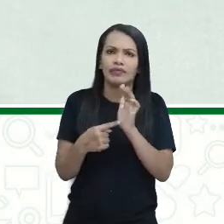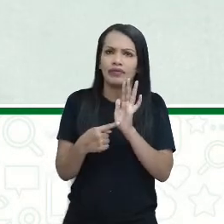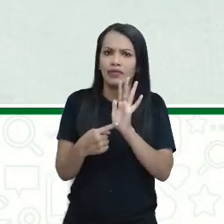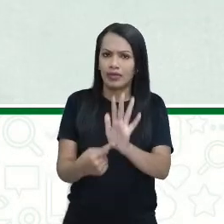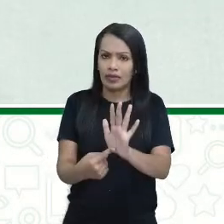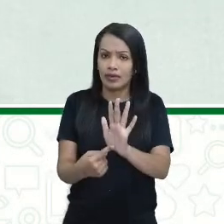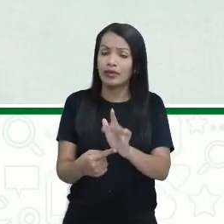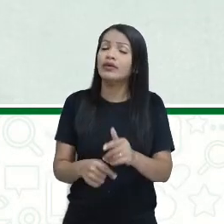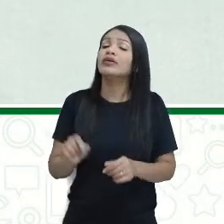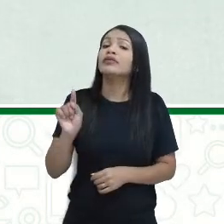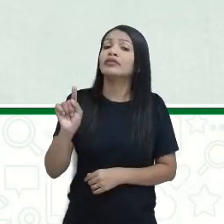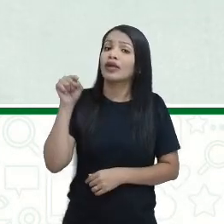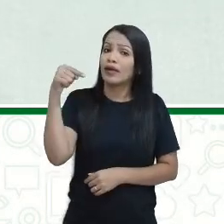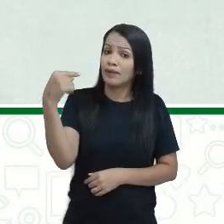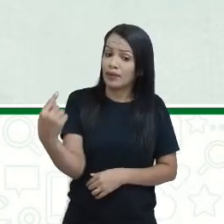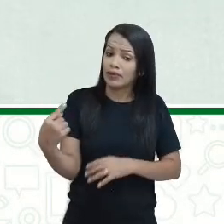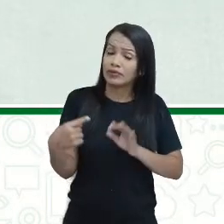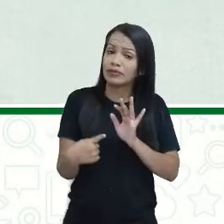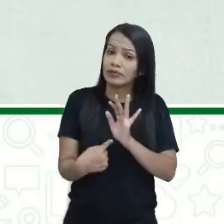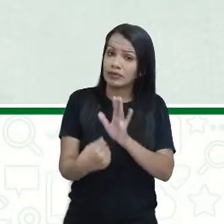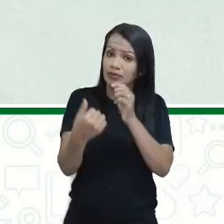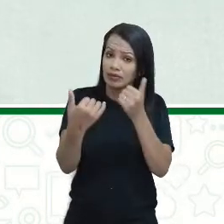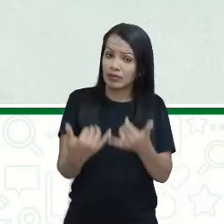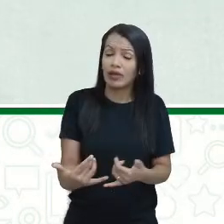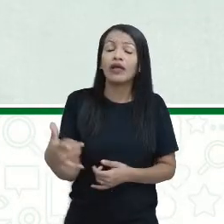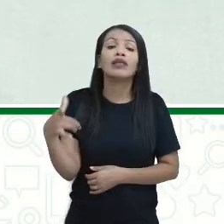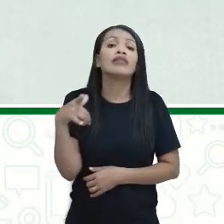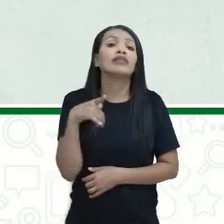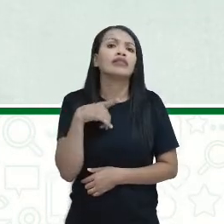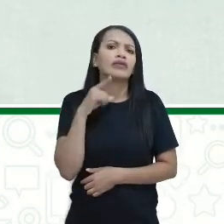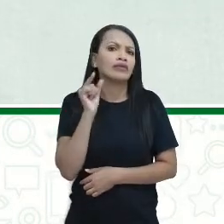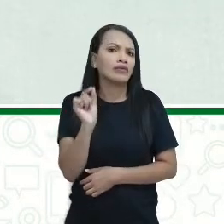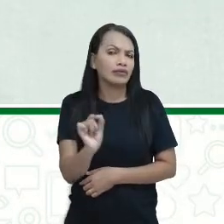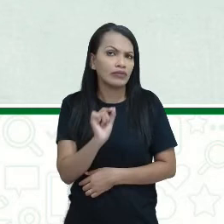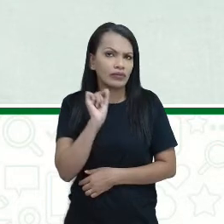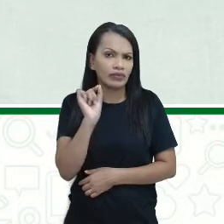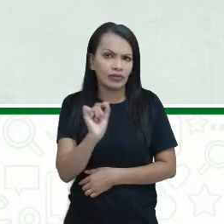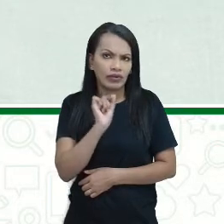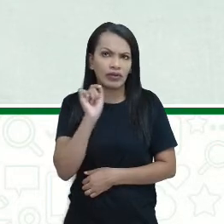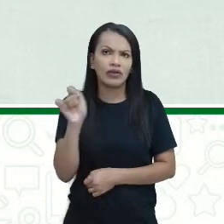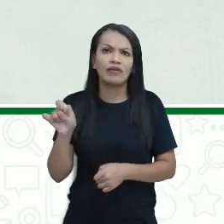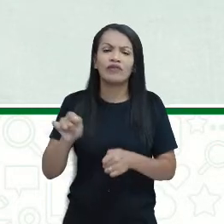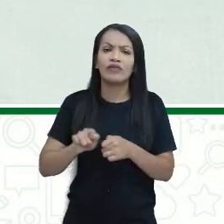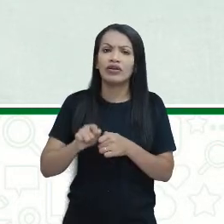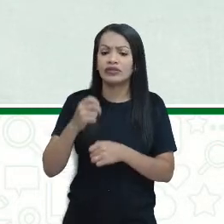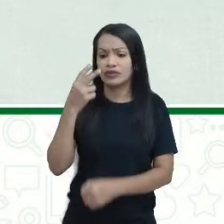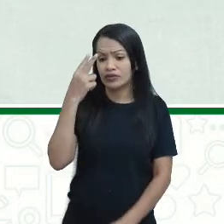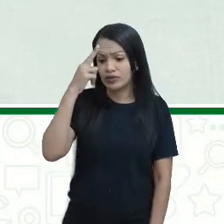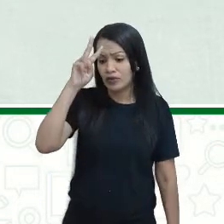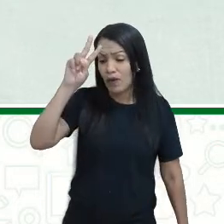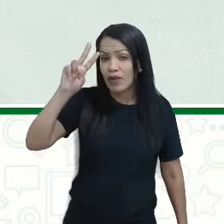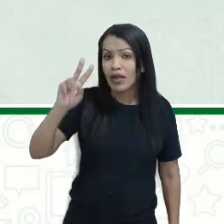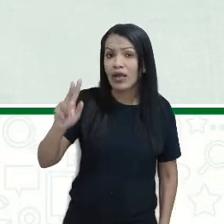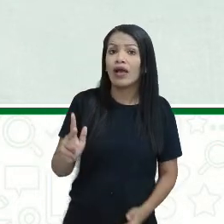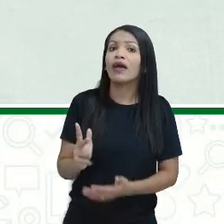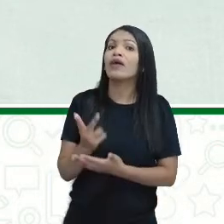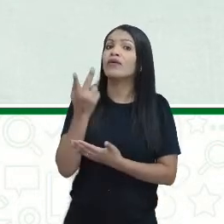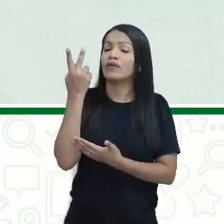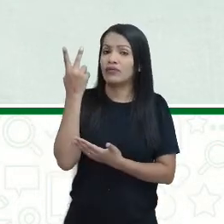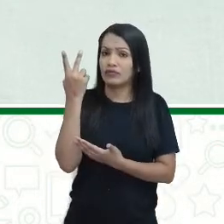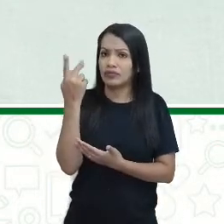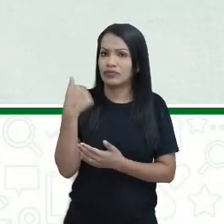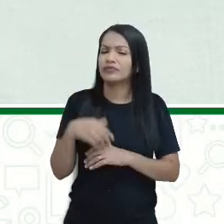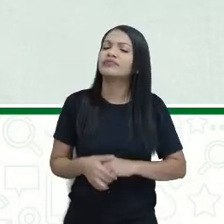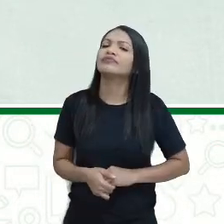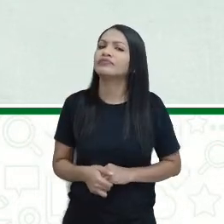gente apresenta o que a gente vai falar, tem o fato que faz a história acontecer, um